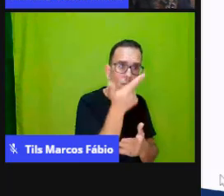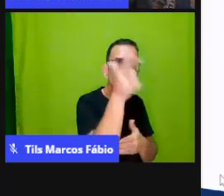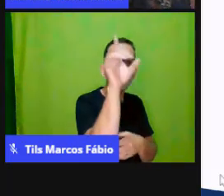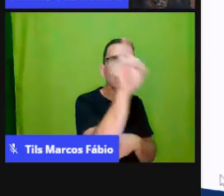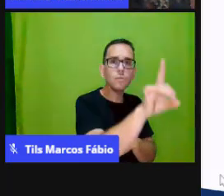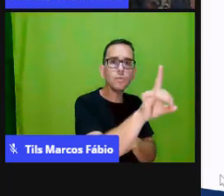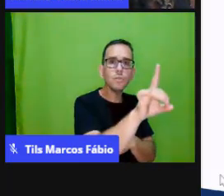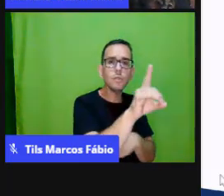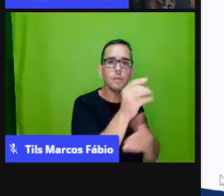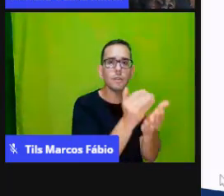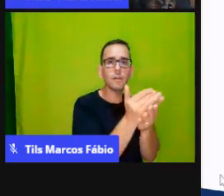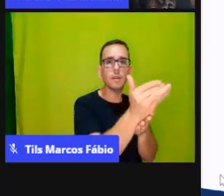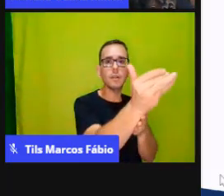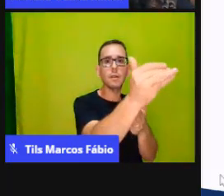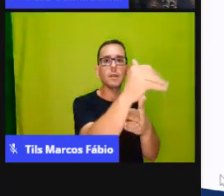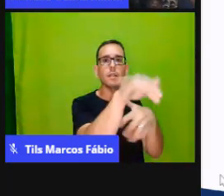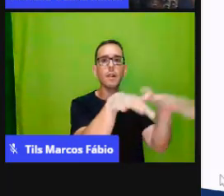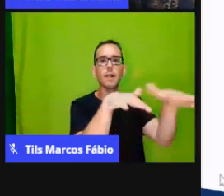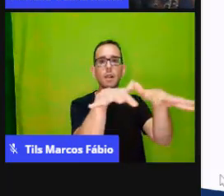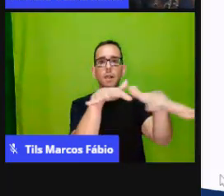seguinte. Próximo, por favor.